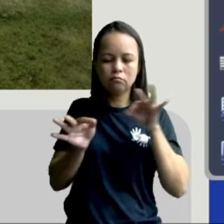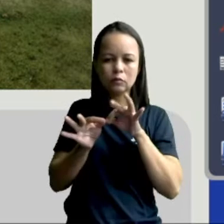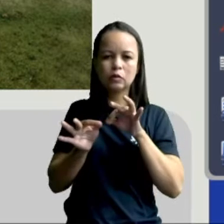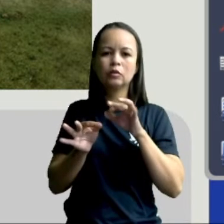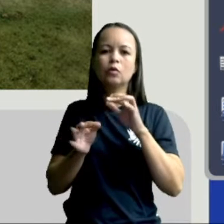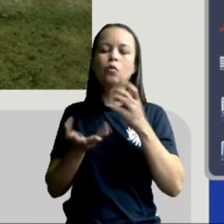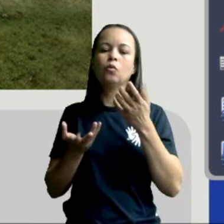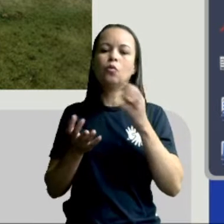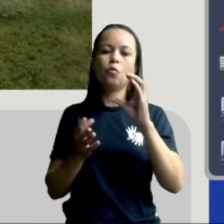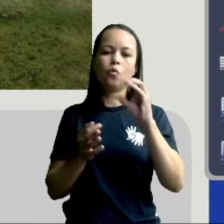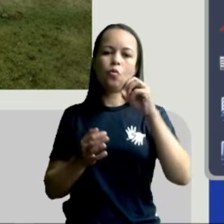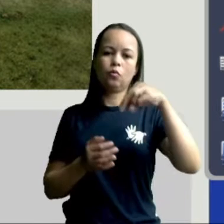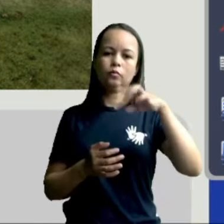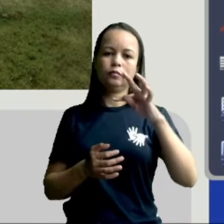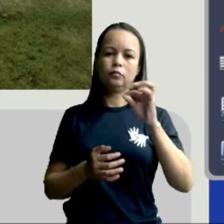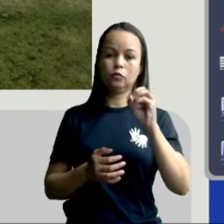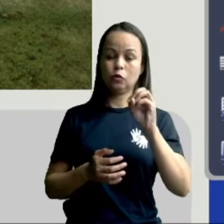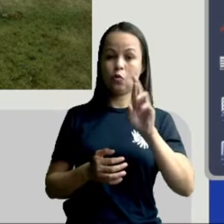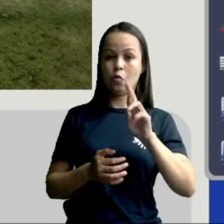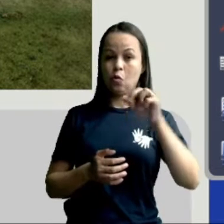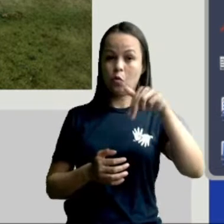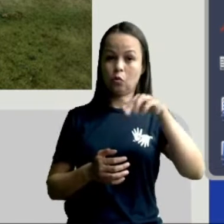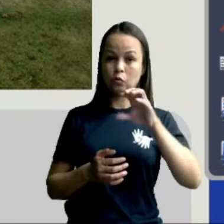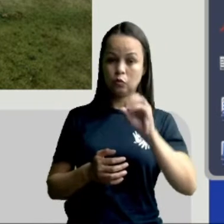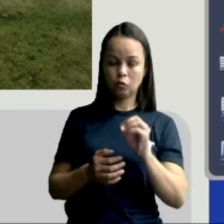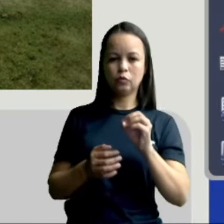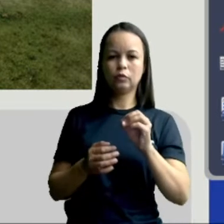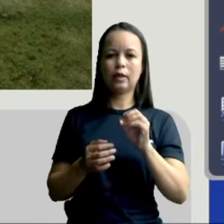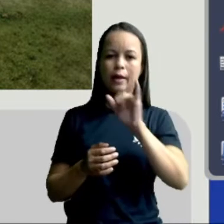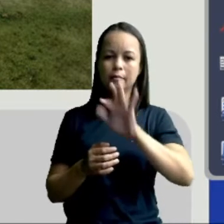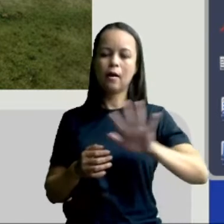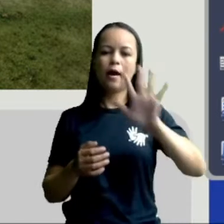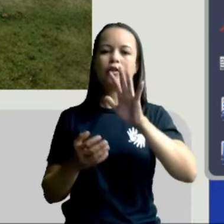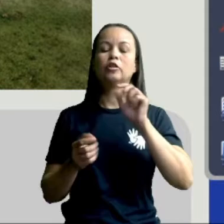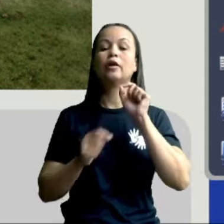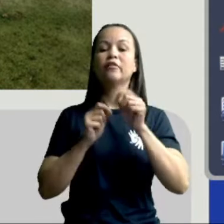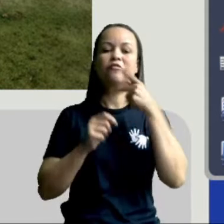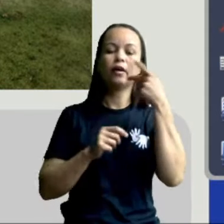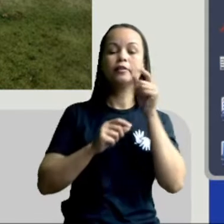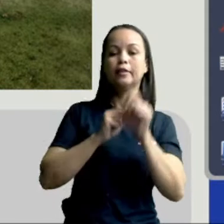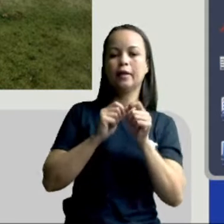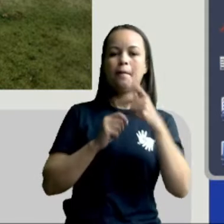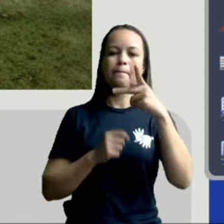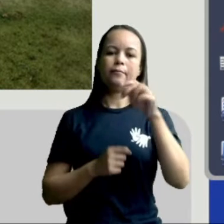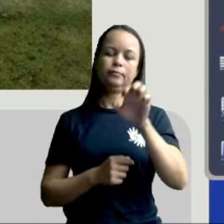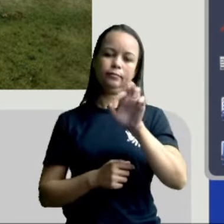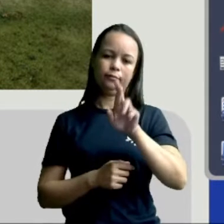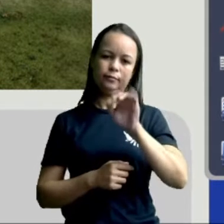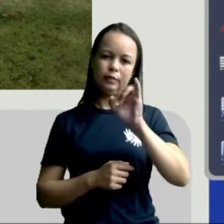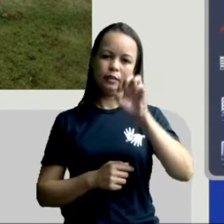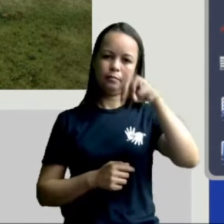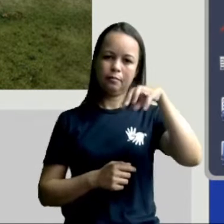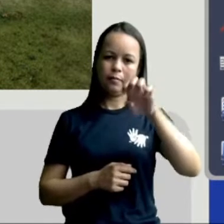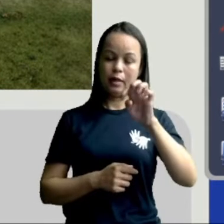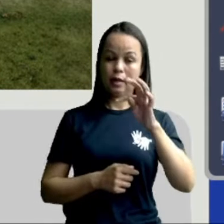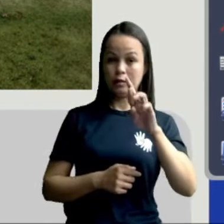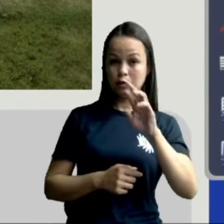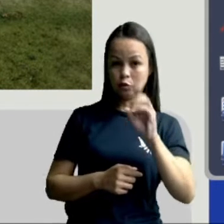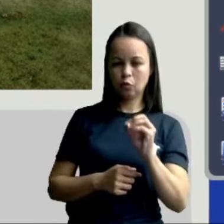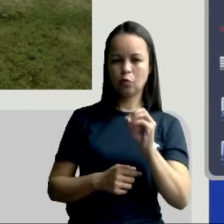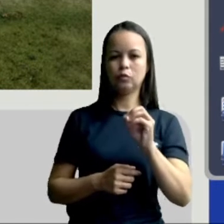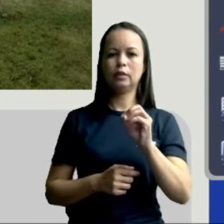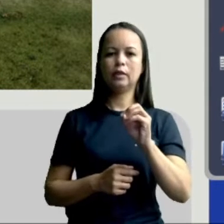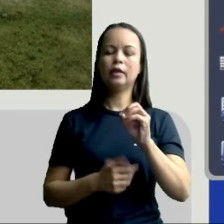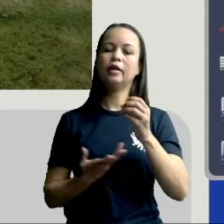uma figura, a gente está falando de perímetro. Essa é a definição de perímetro de figuras planas, tá bom? É a